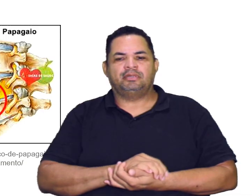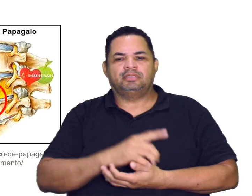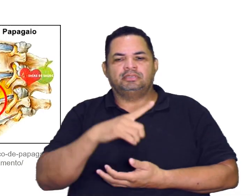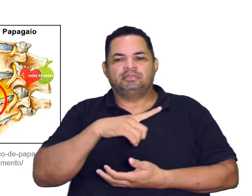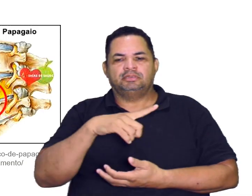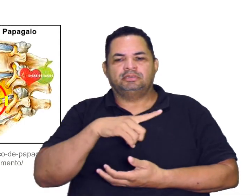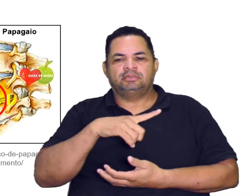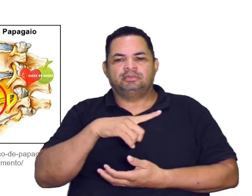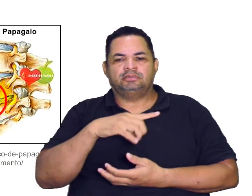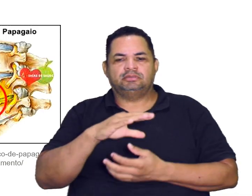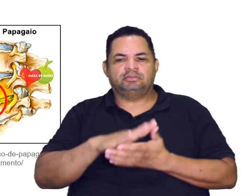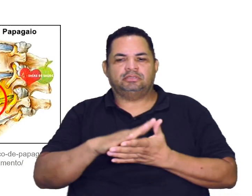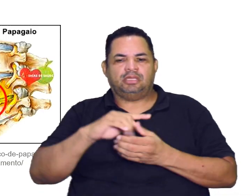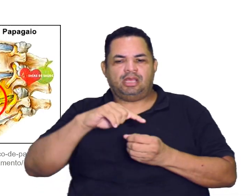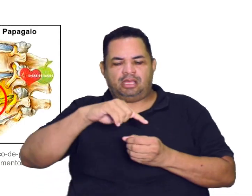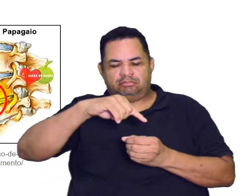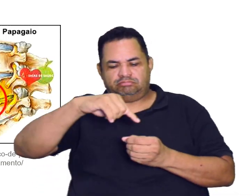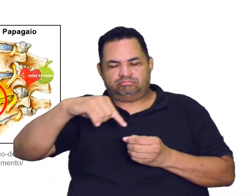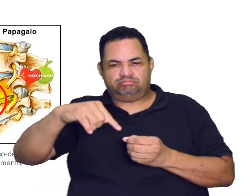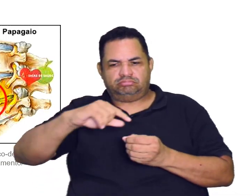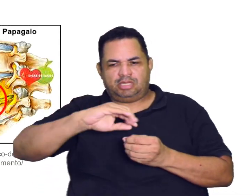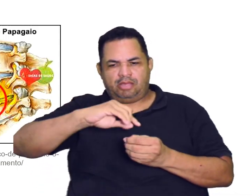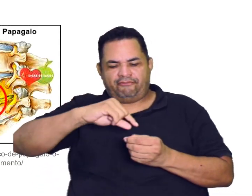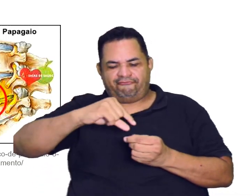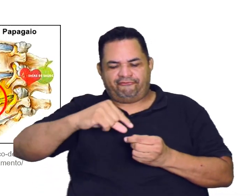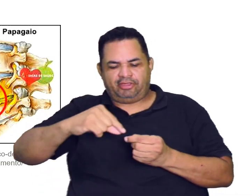essa vértebra, ok?